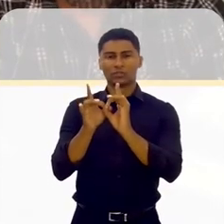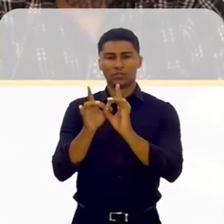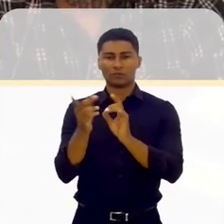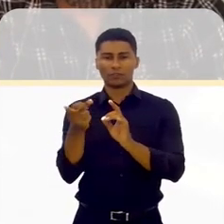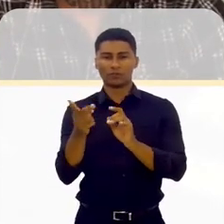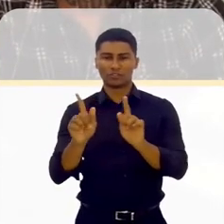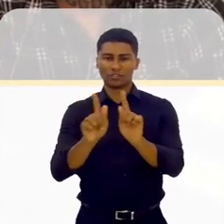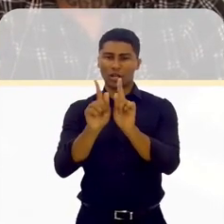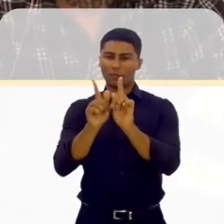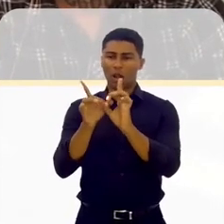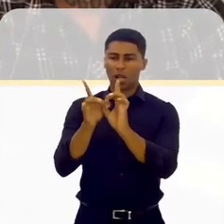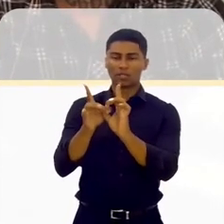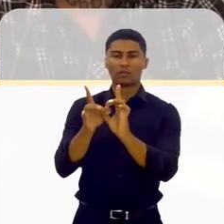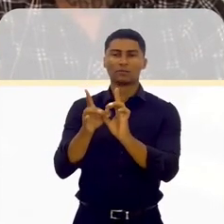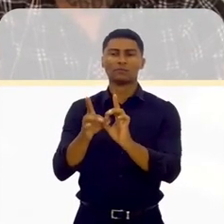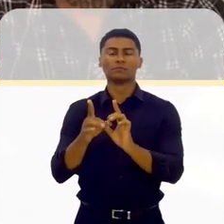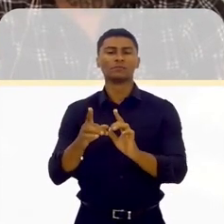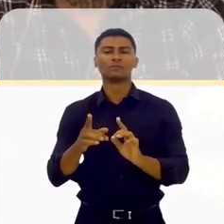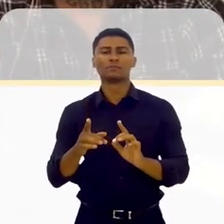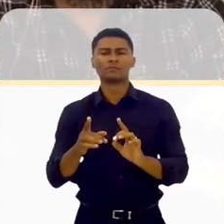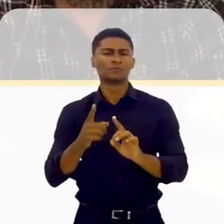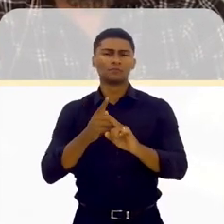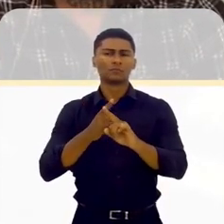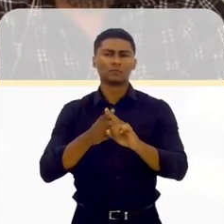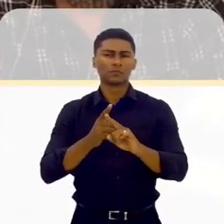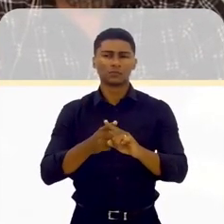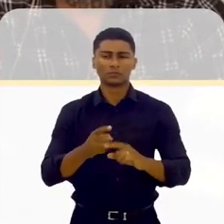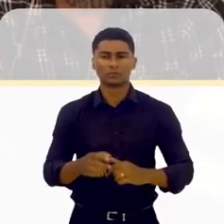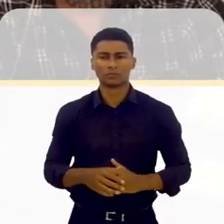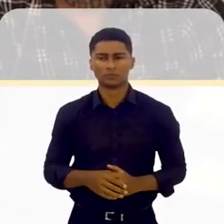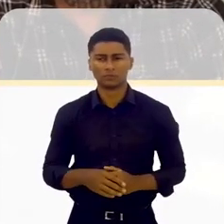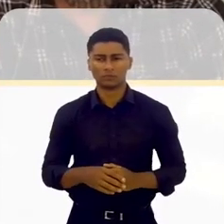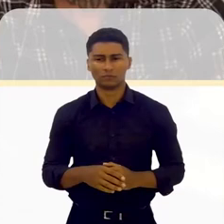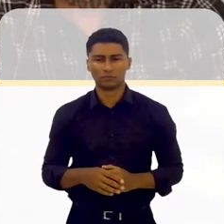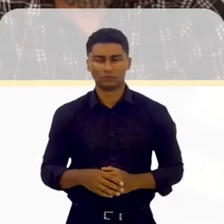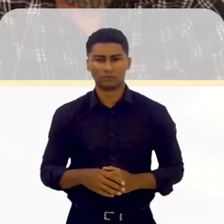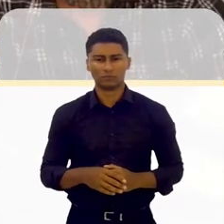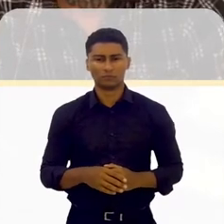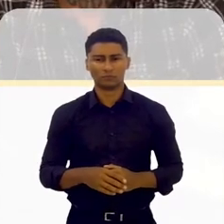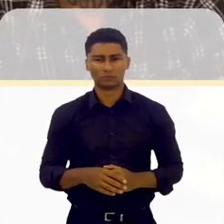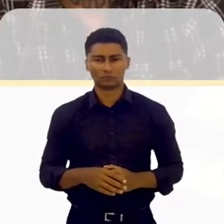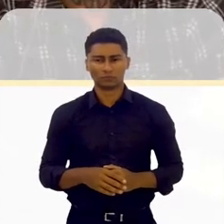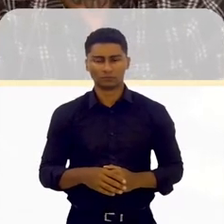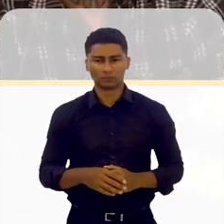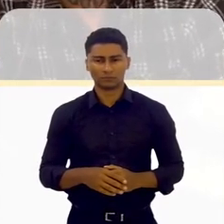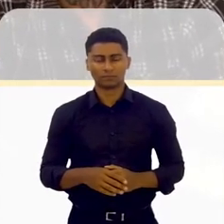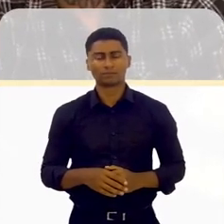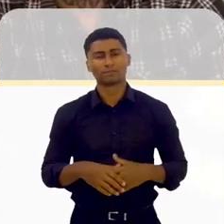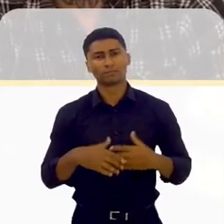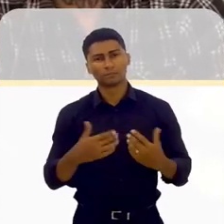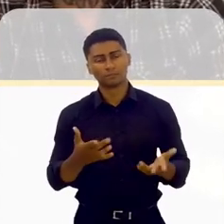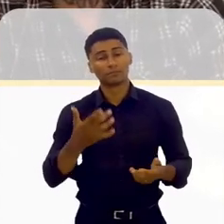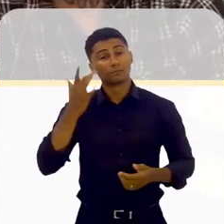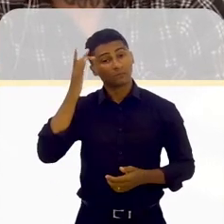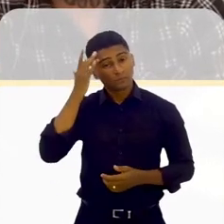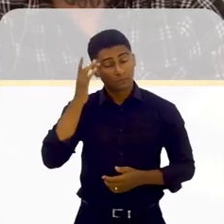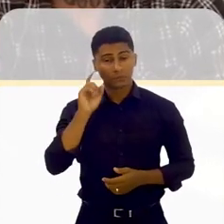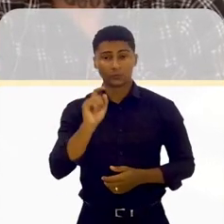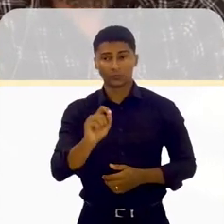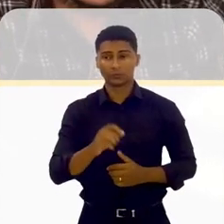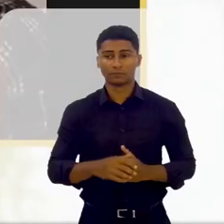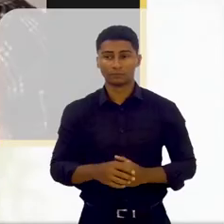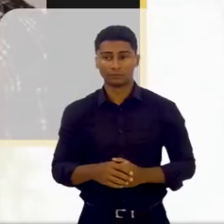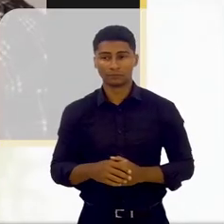do trabalho. Ponto. O Eu trabalho é bom e ponto. Isso não tem o que contestar. Sim, eu acredito